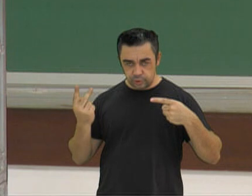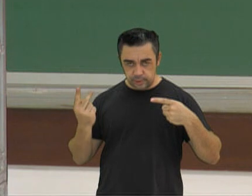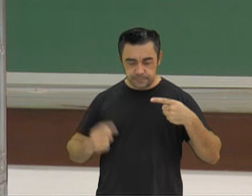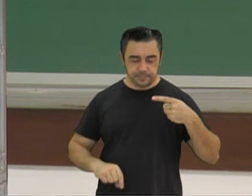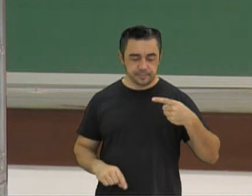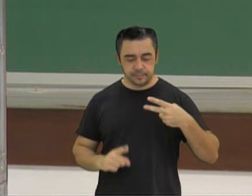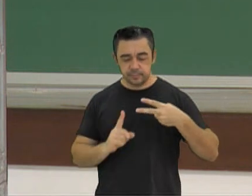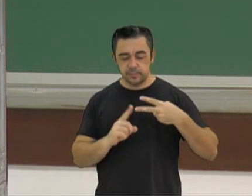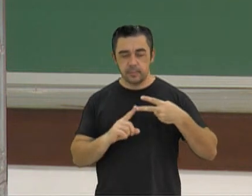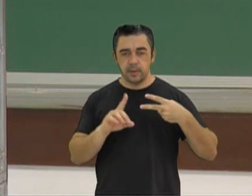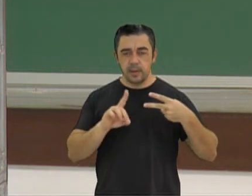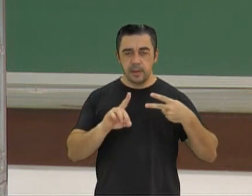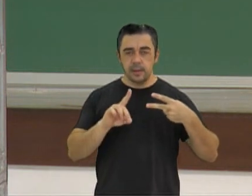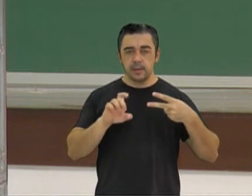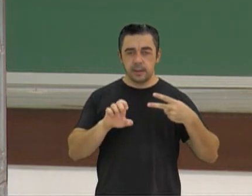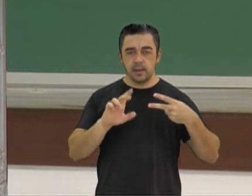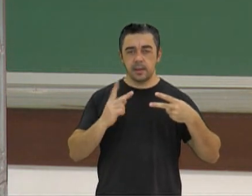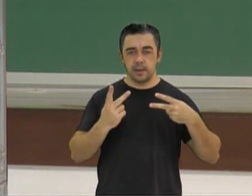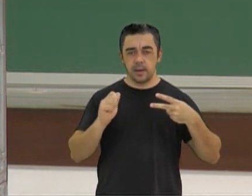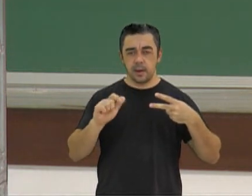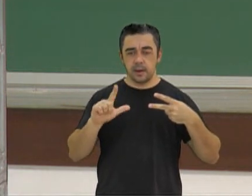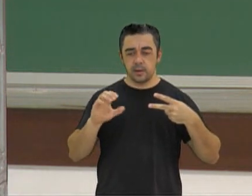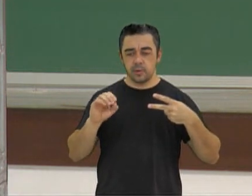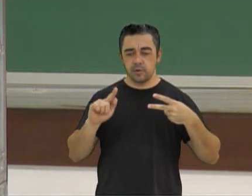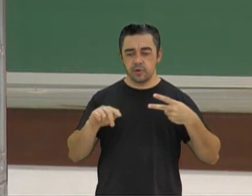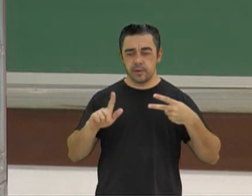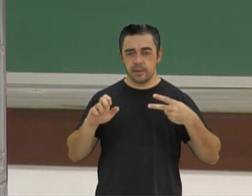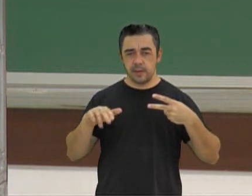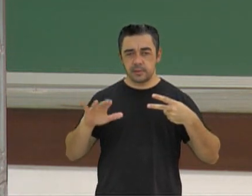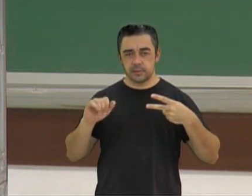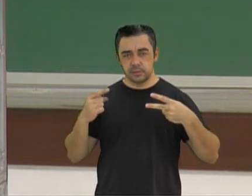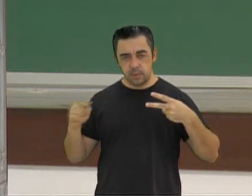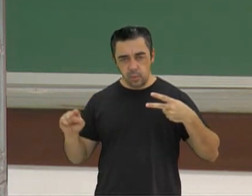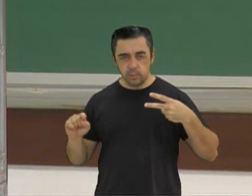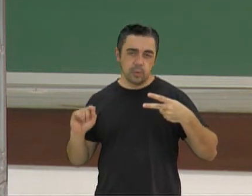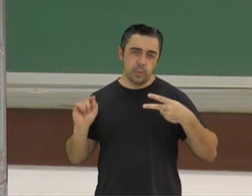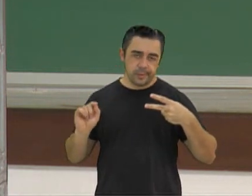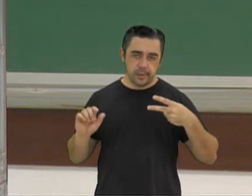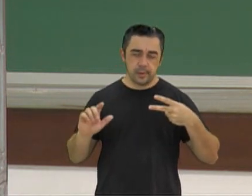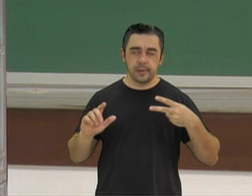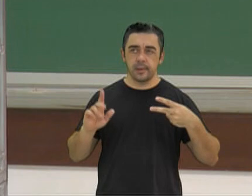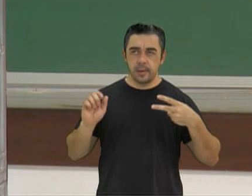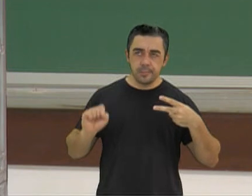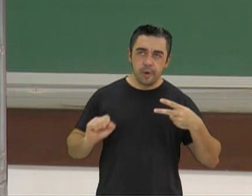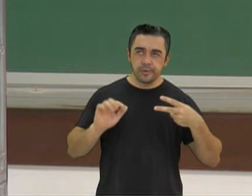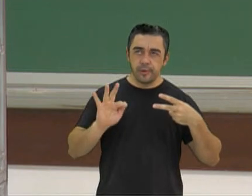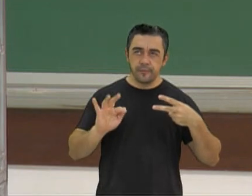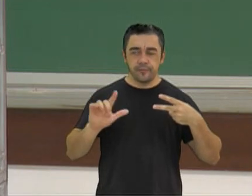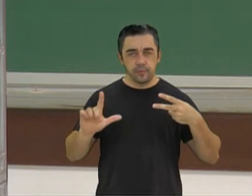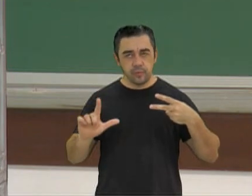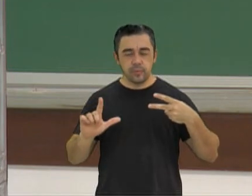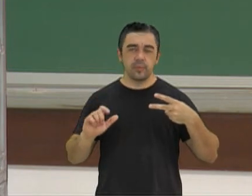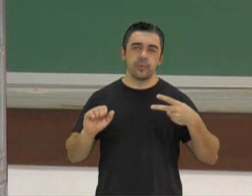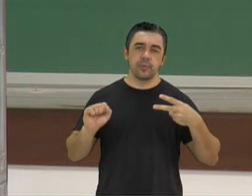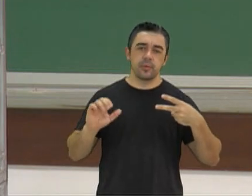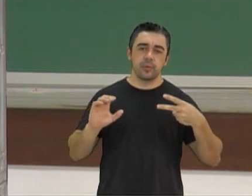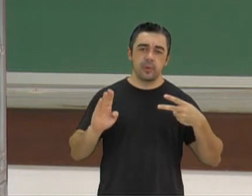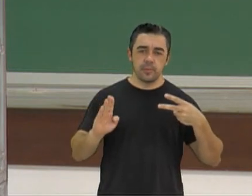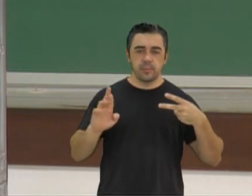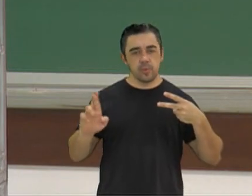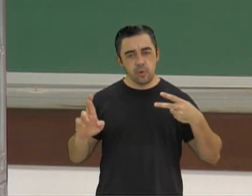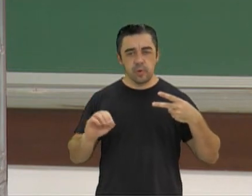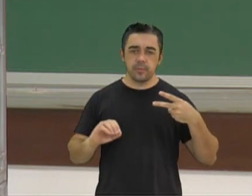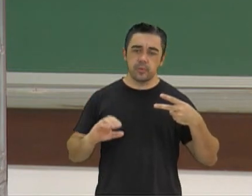A dealogenação, que envolve algum halogênio, né? Pode ser o flúor, pode ser o cloro, pode ser o bromo,